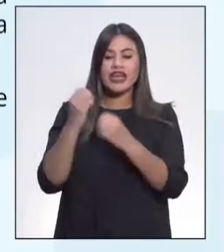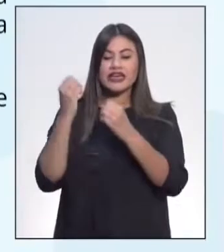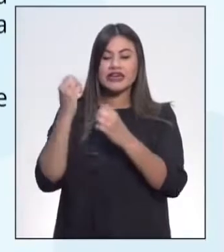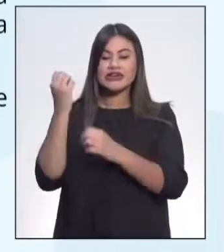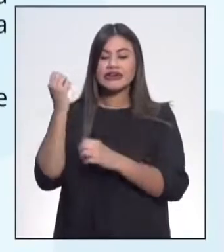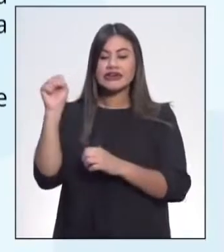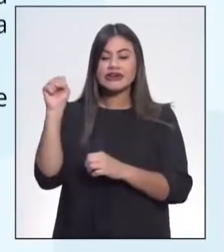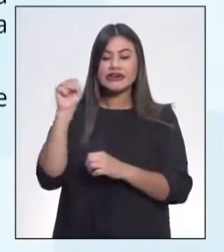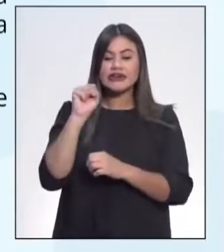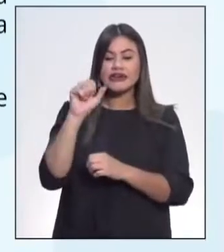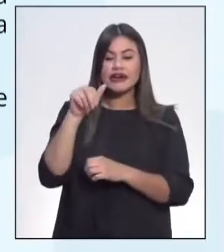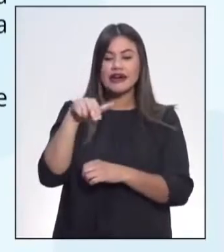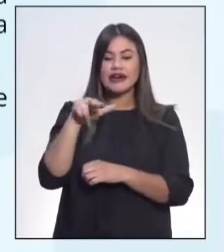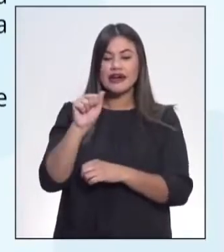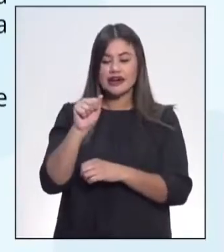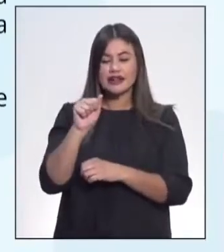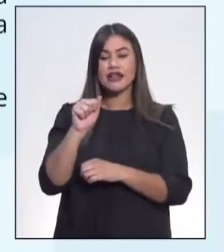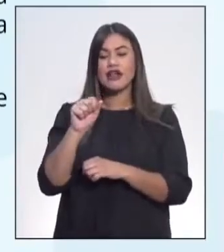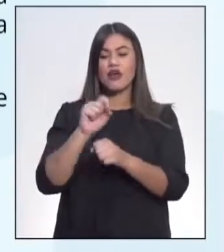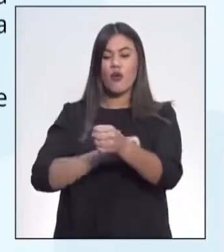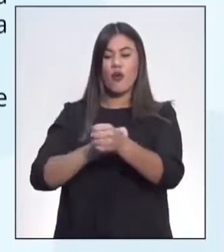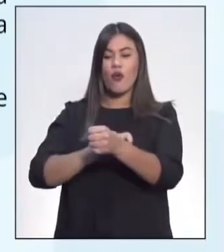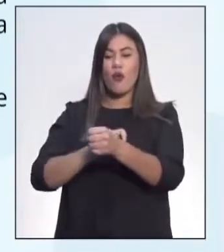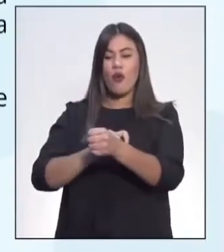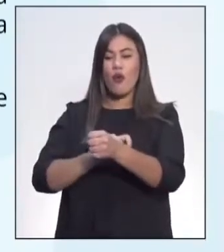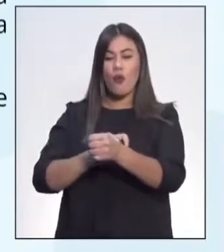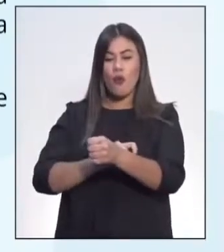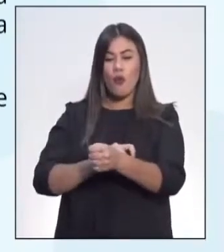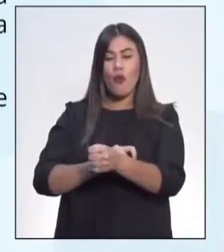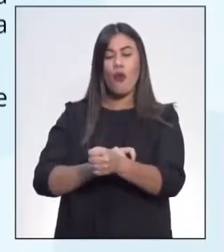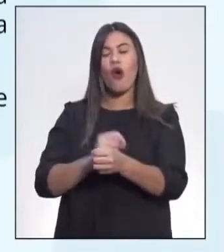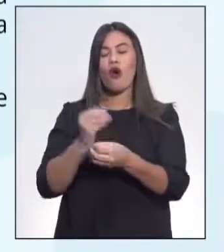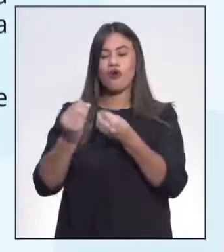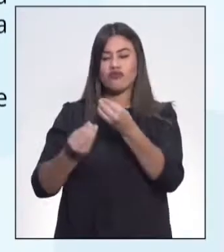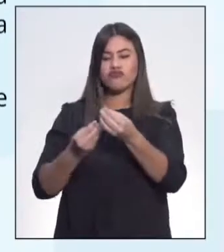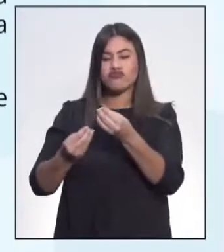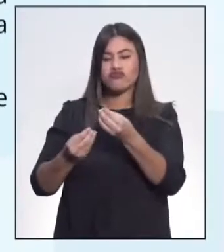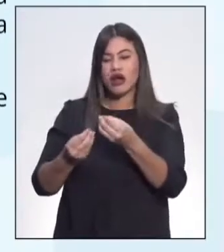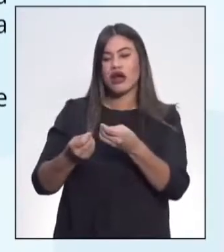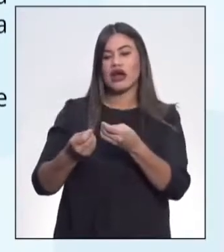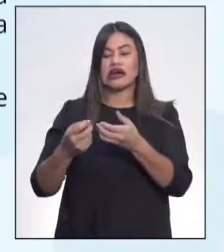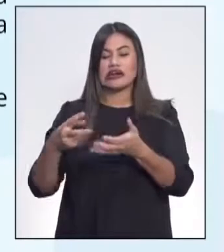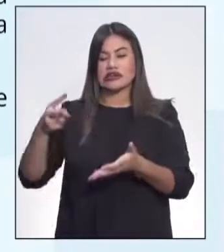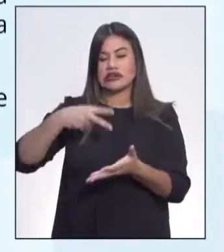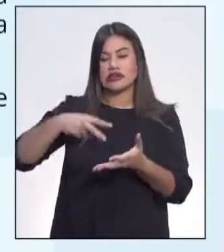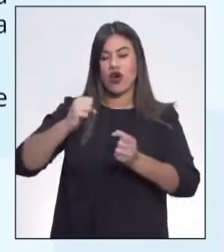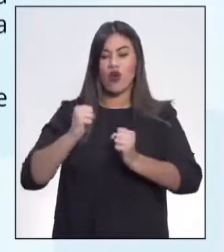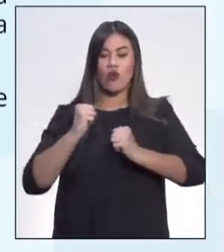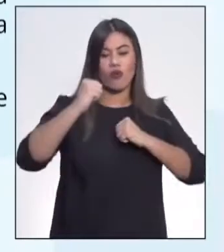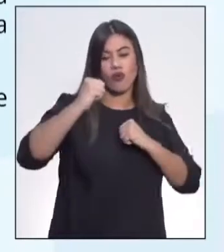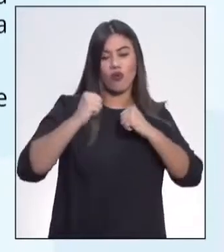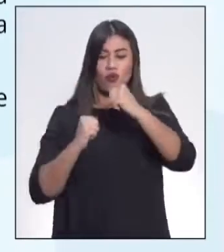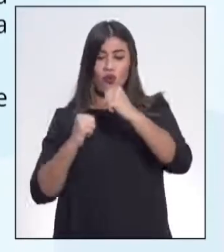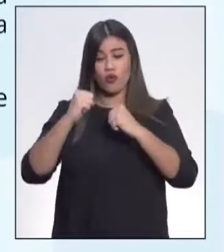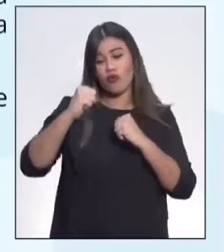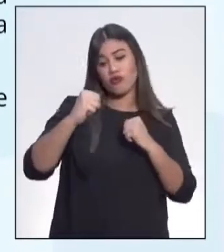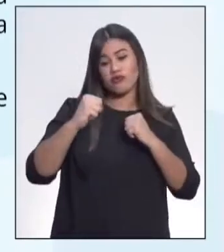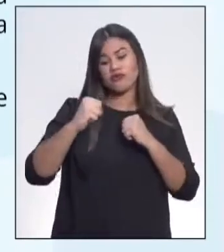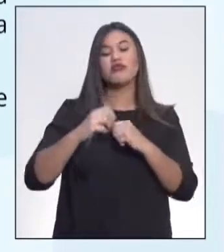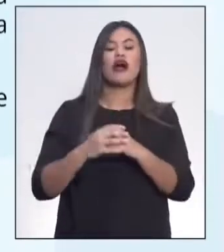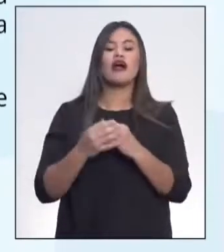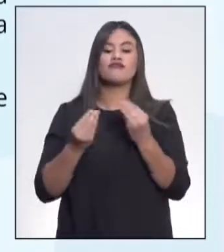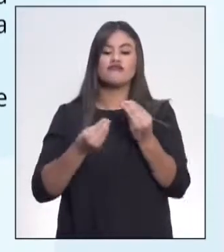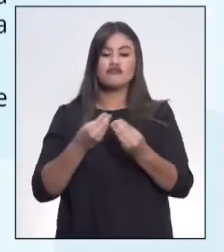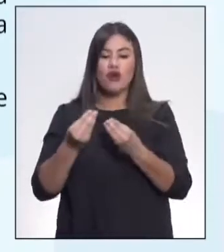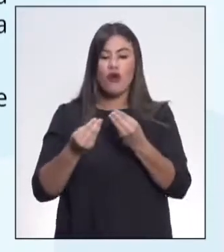do cativeiro. Na época, eles falavam que era uma dança, mas, na verdade, era uma forma de luta. E era cantada no dialeto